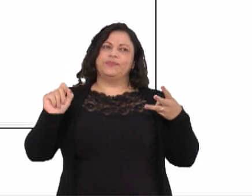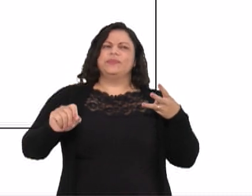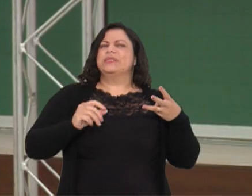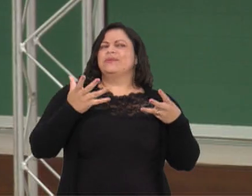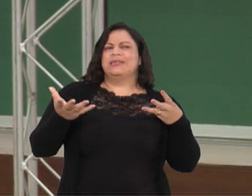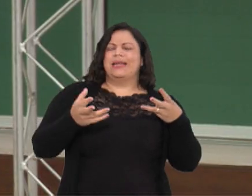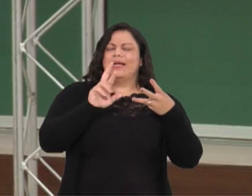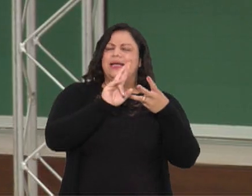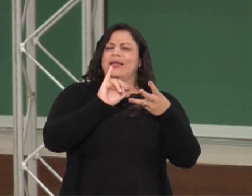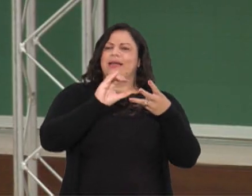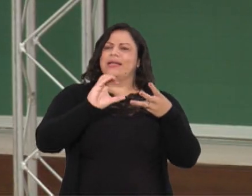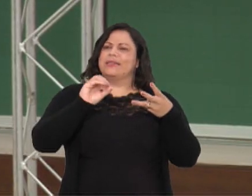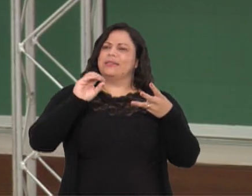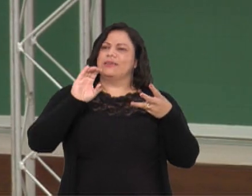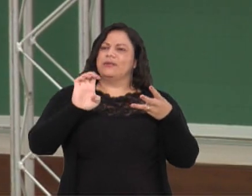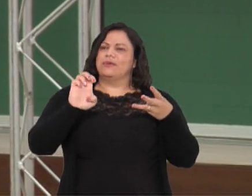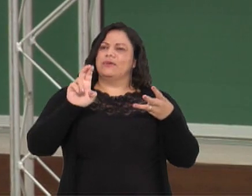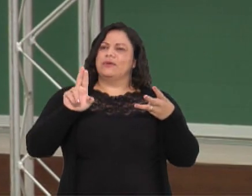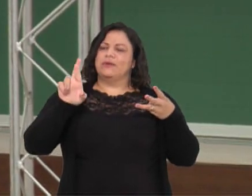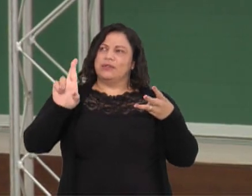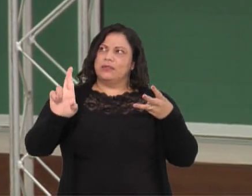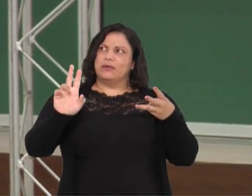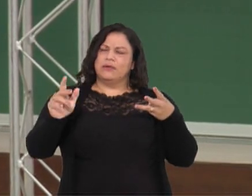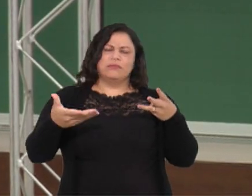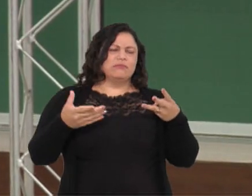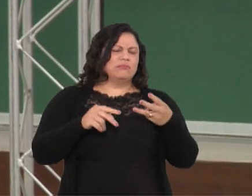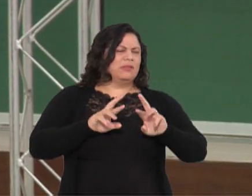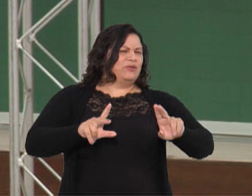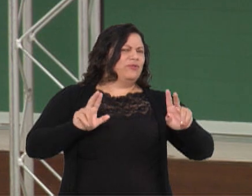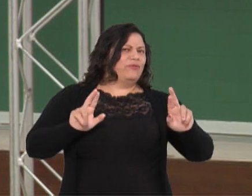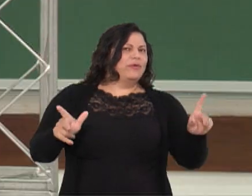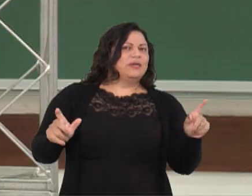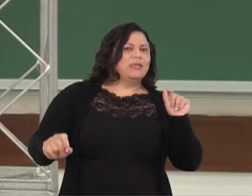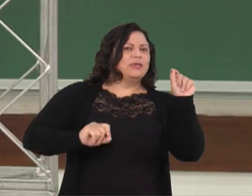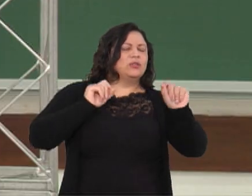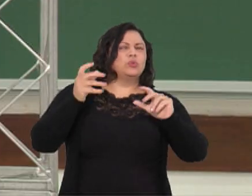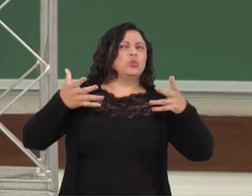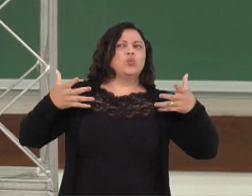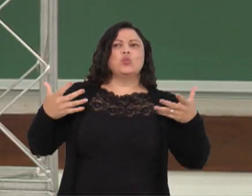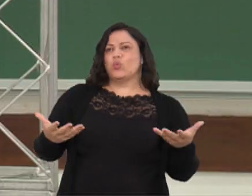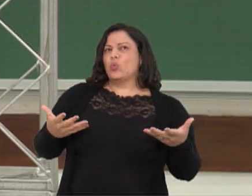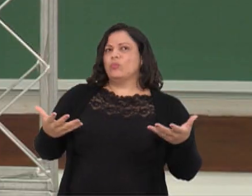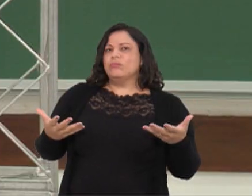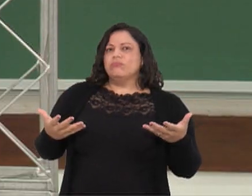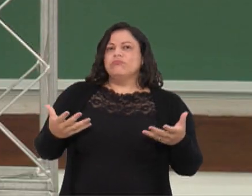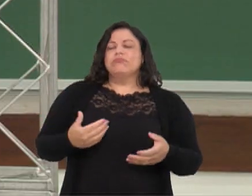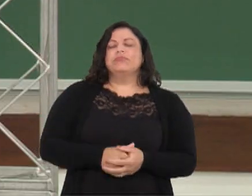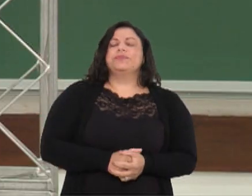coloca a coisa um pouco diferente. Como é que ele faz isso? Ele coloca